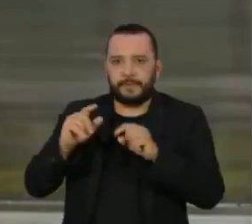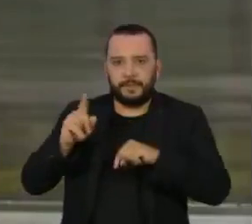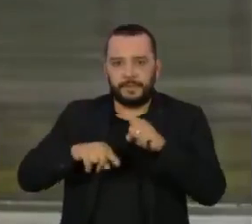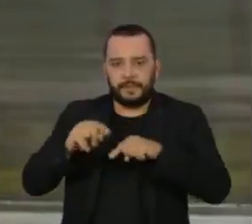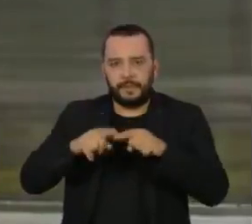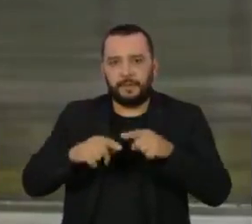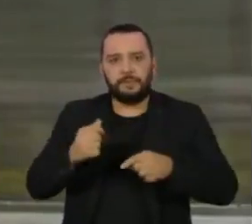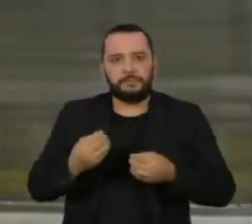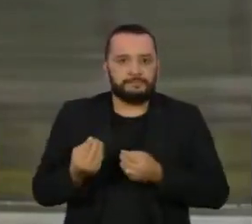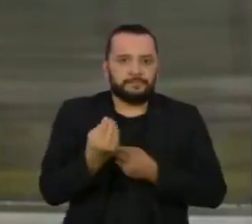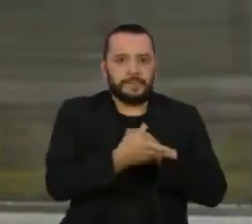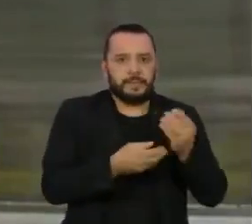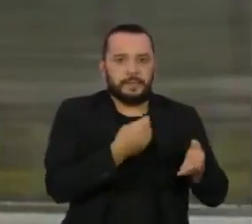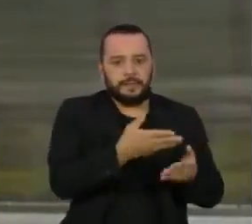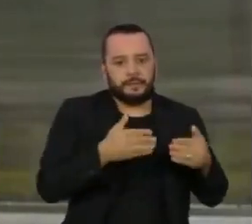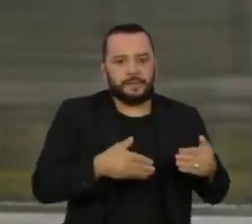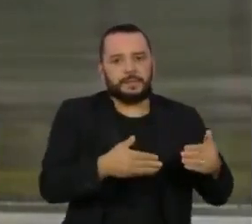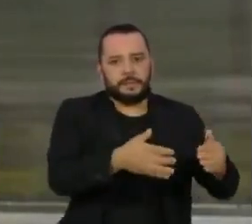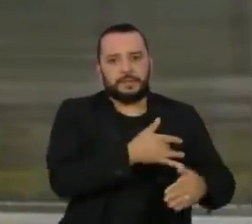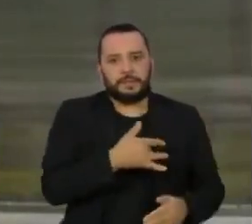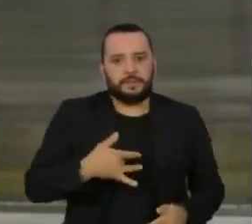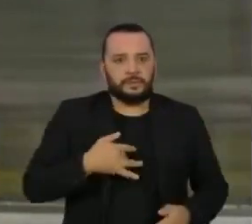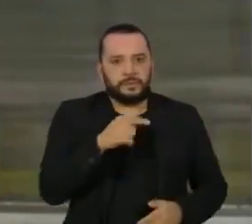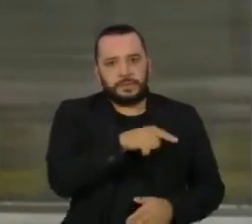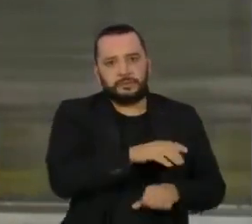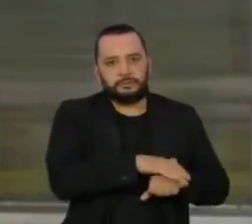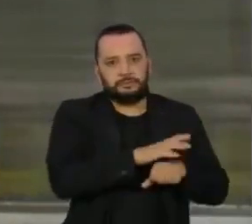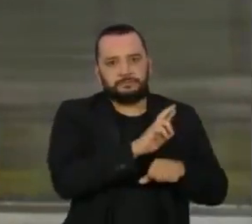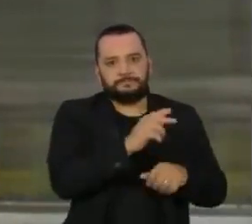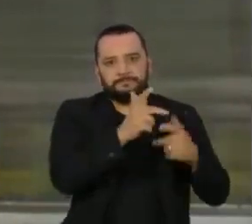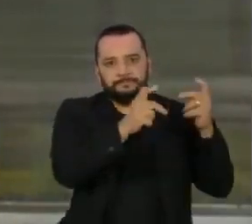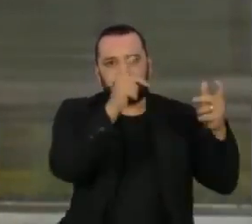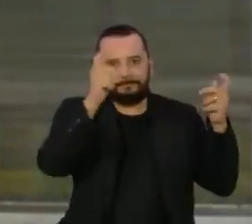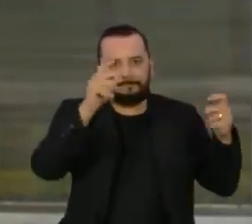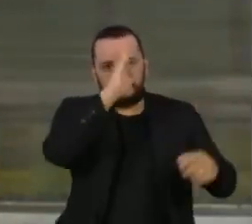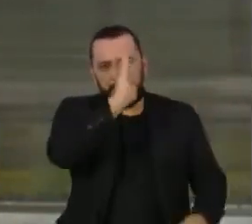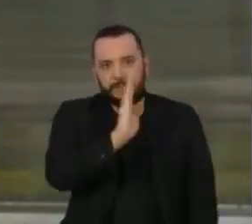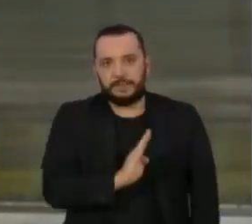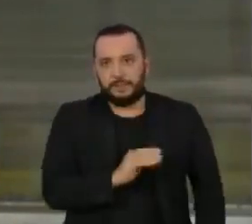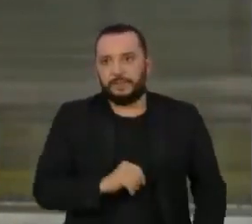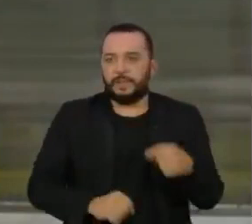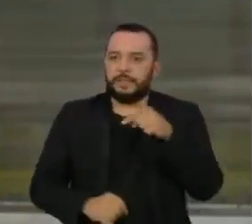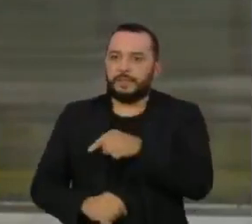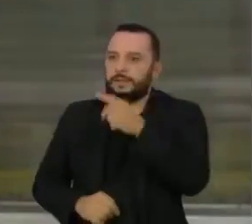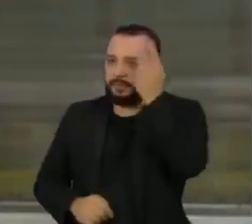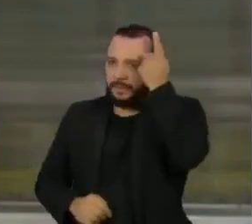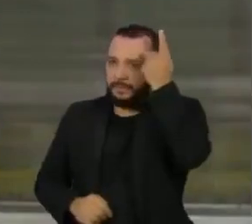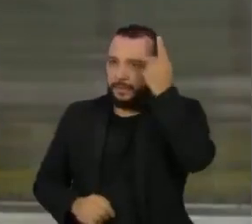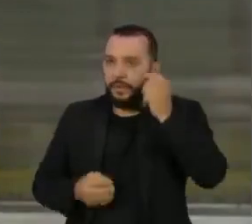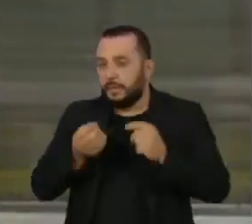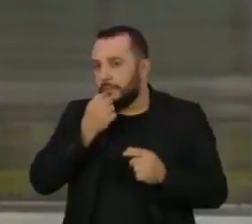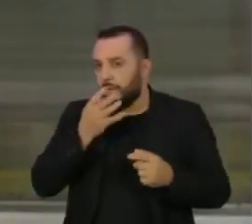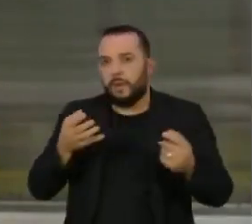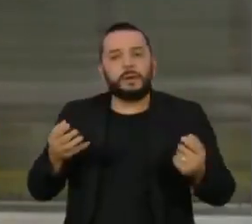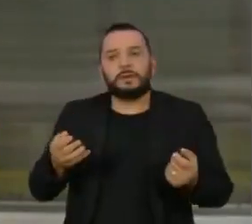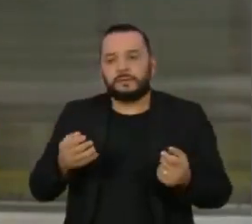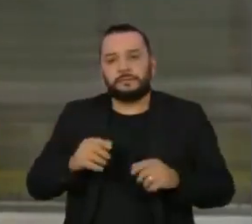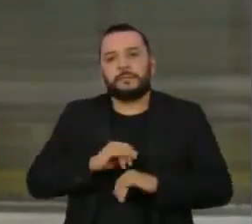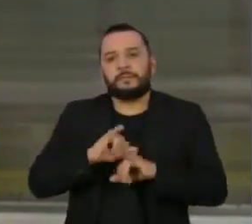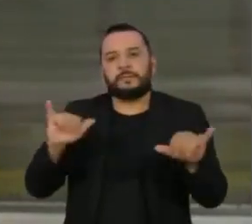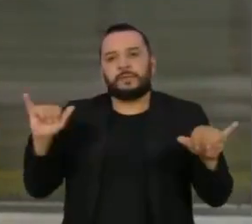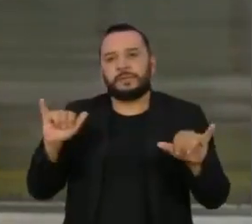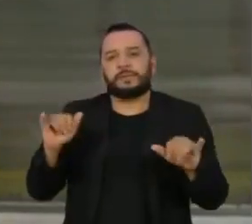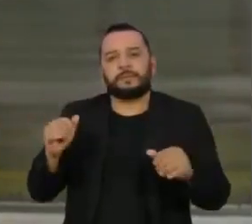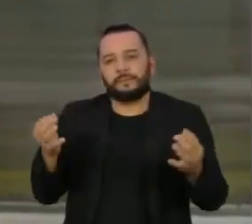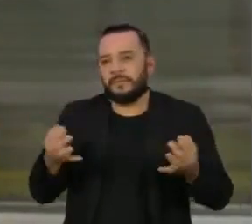Programa Nacional de Imunização. E no caso de São Paulo, mais uma excelente notícia. Com isso,